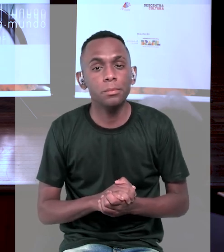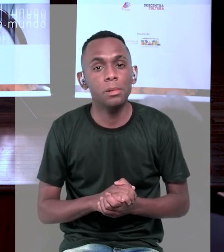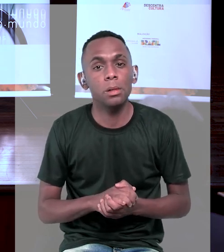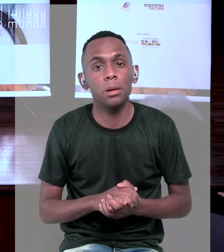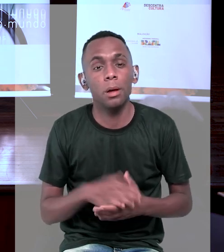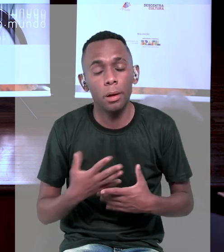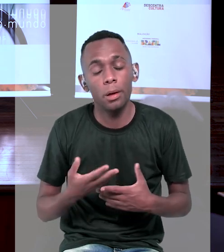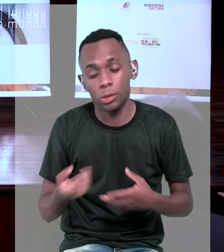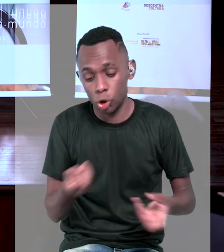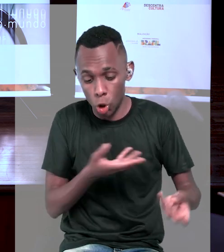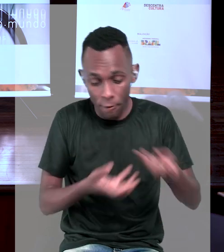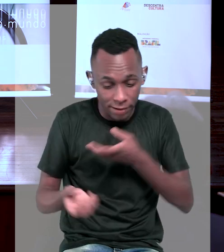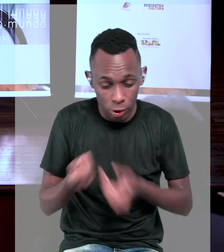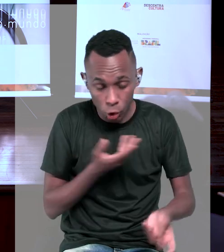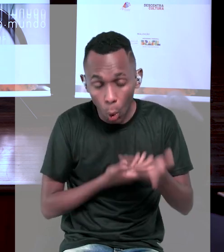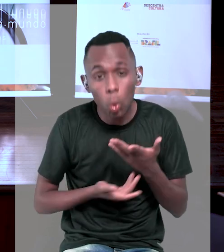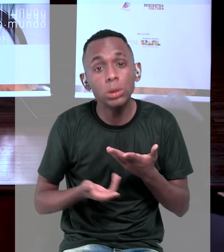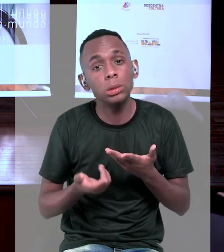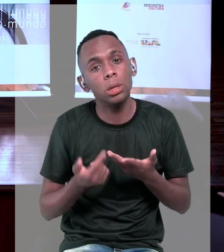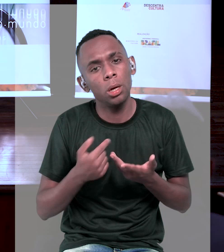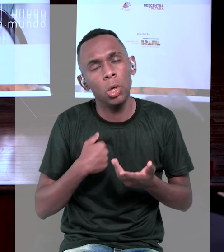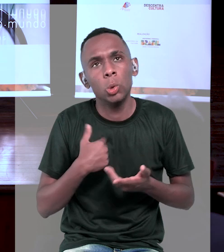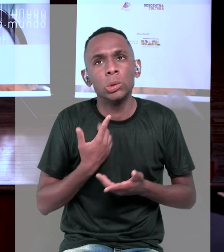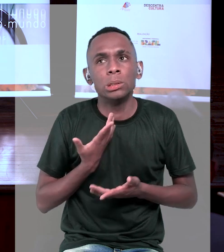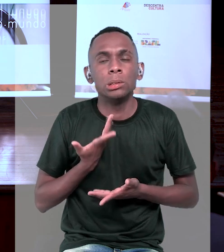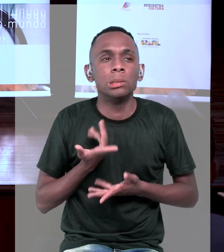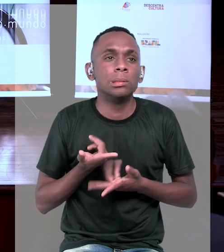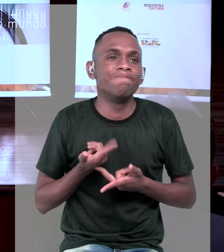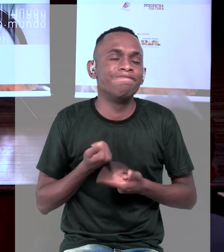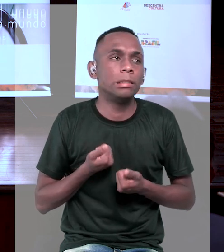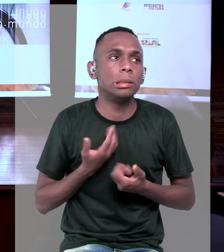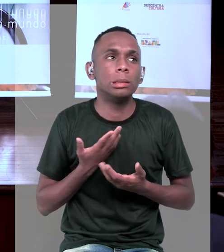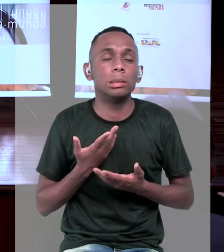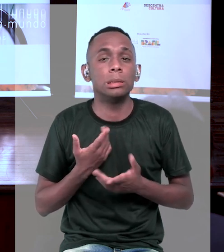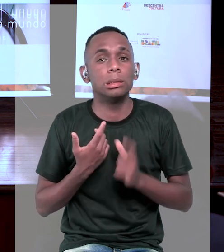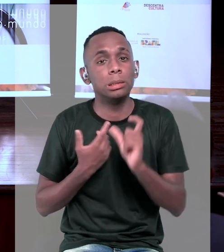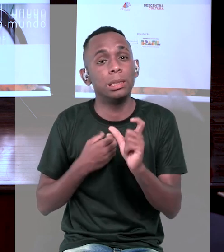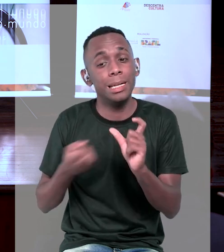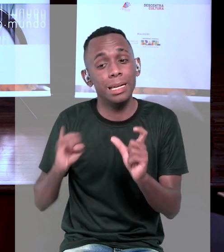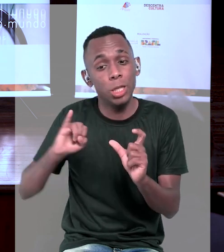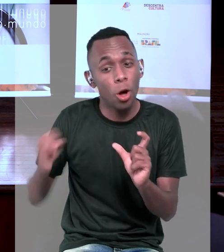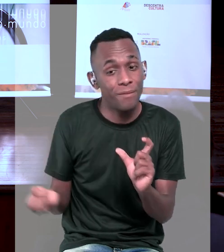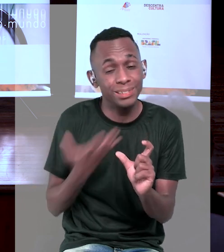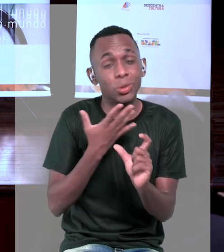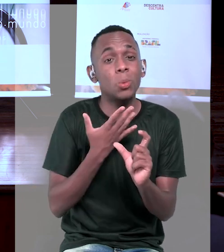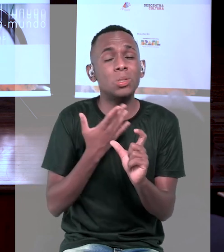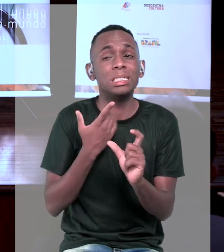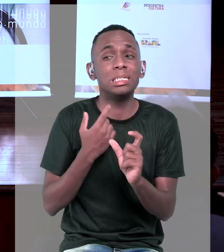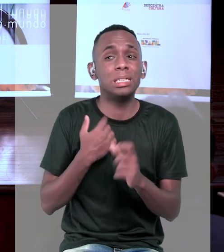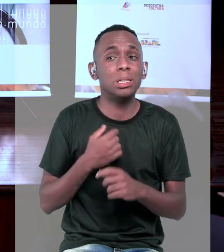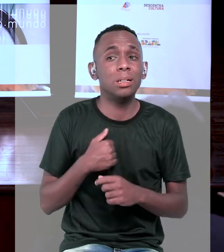eu tenho uma resistência a essa palavra, mas vamos lá, elas sempre despertaram o medo e a sensação de